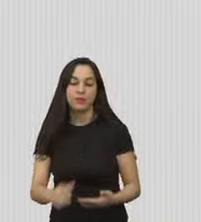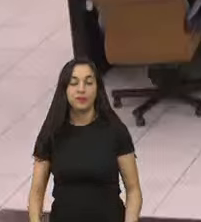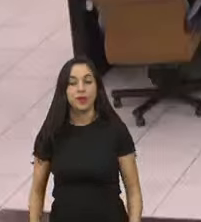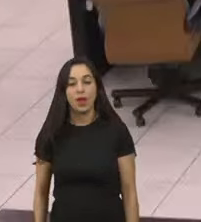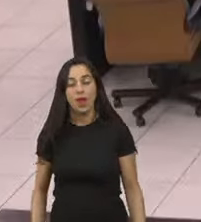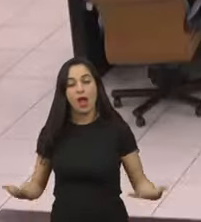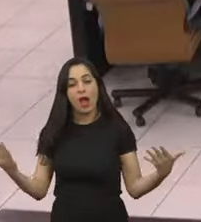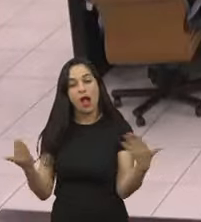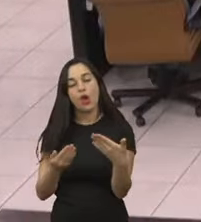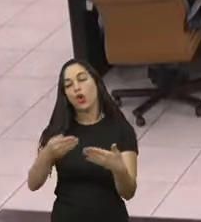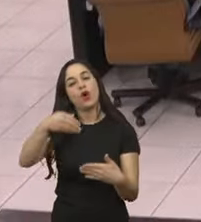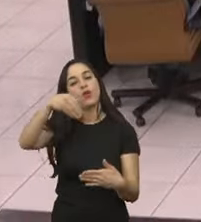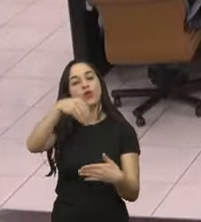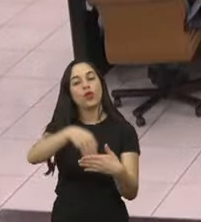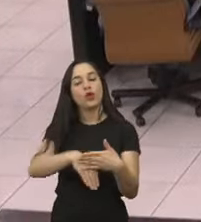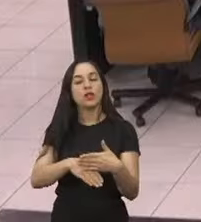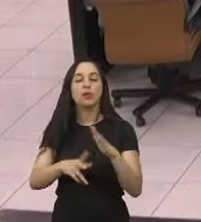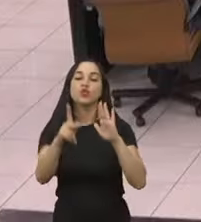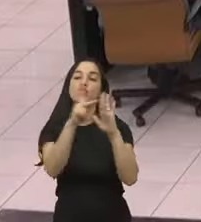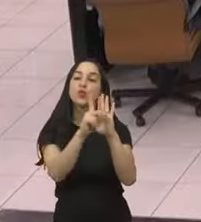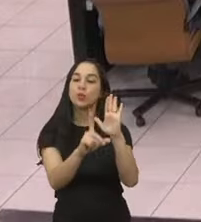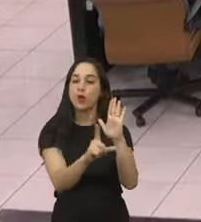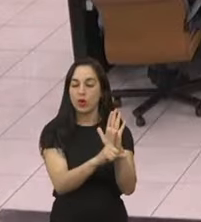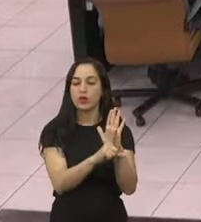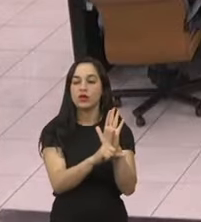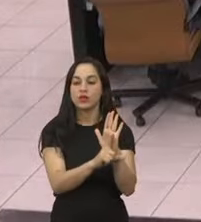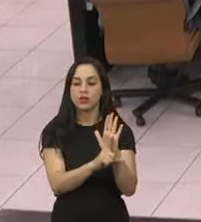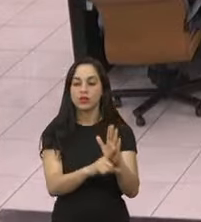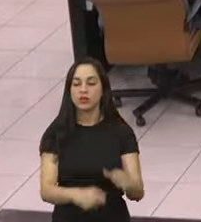Agora votaremos o projeto.